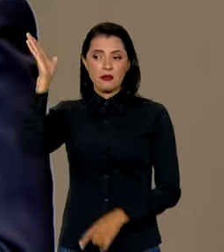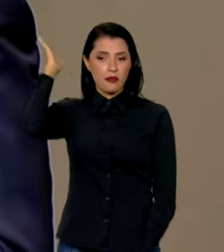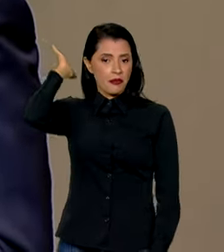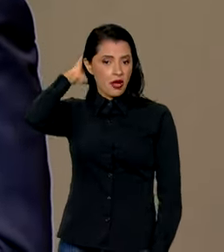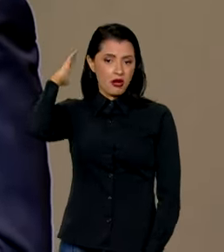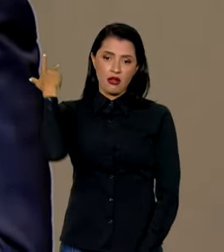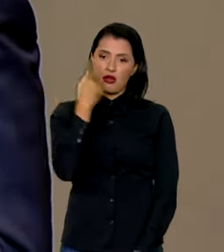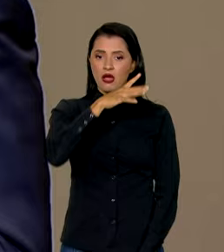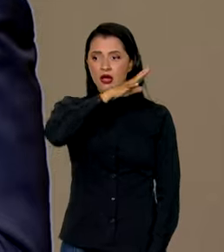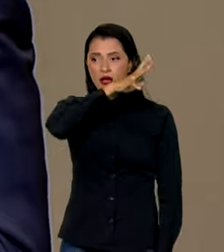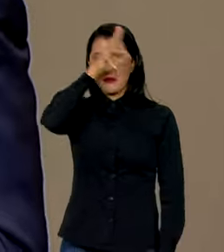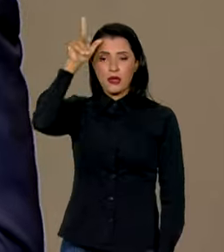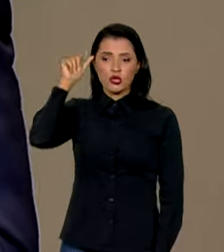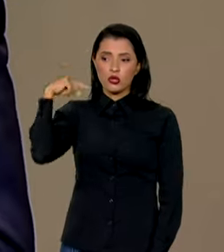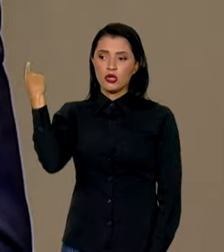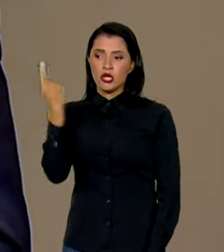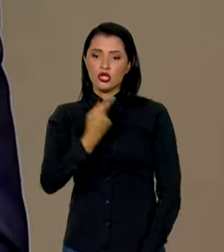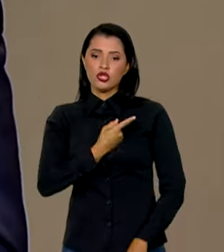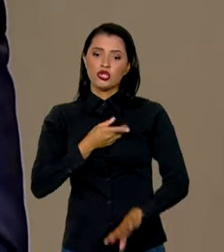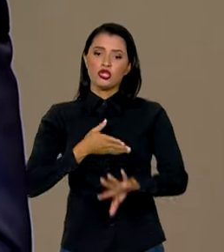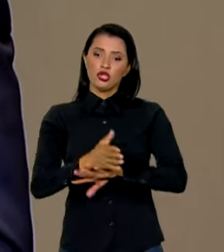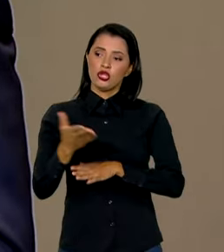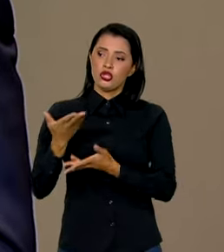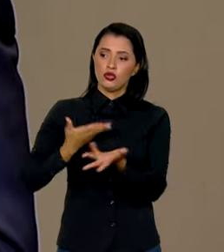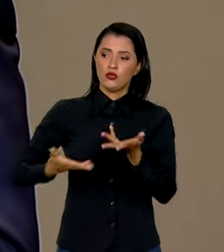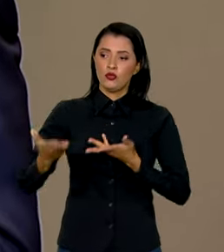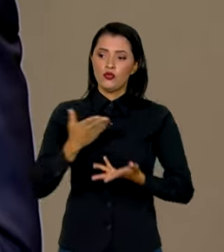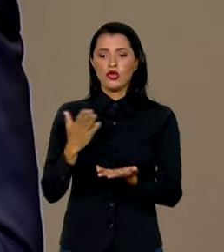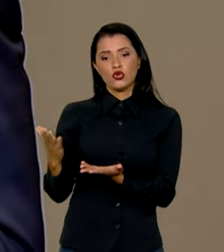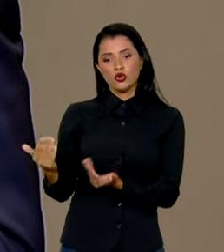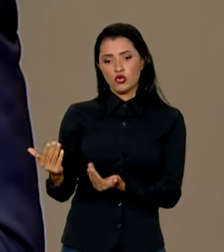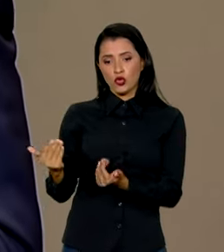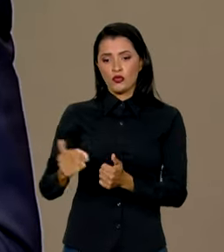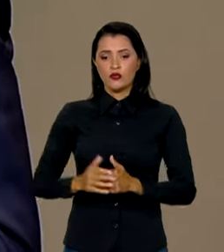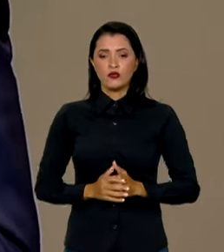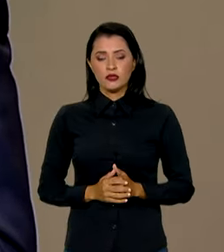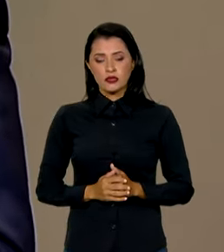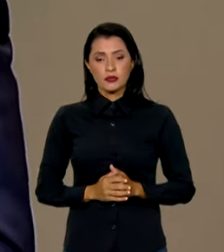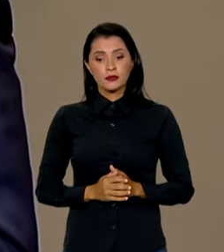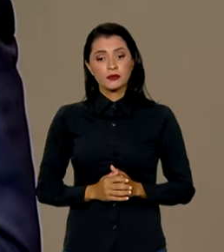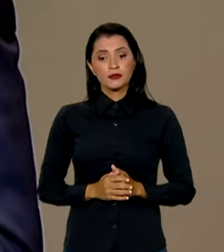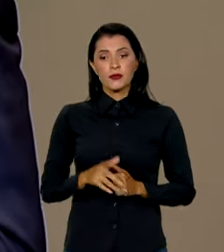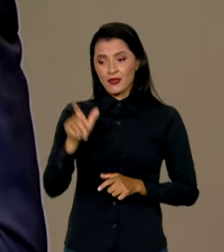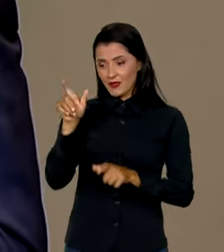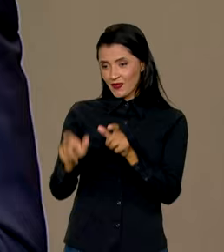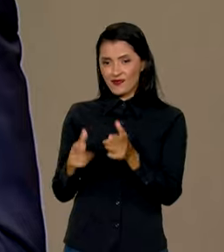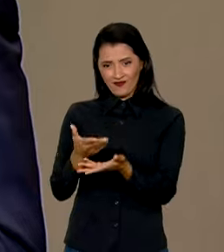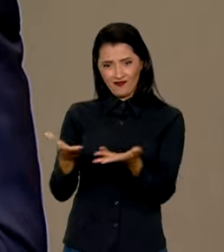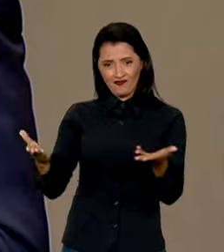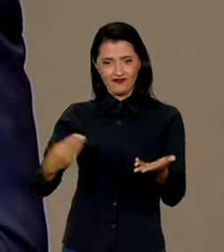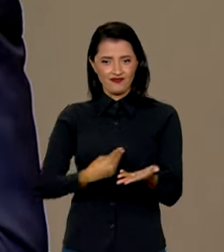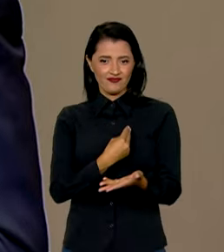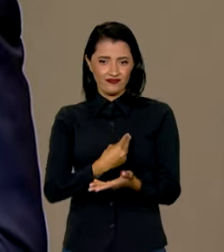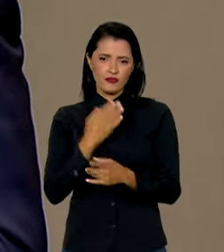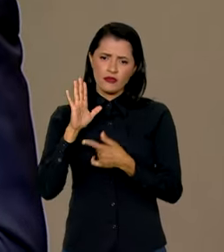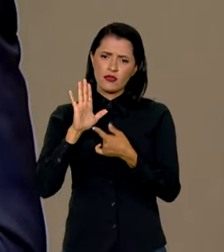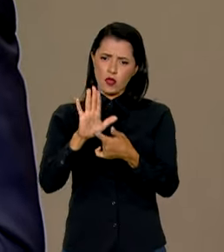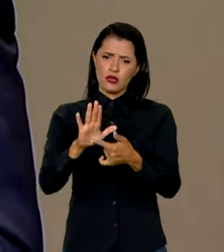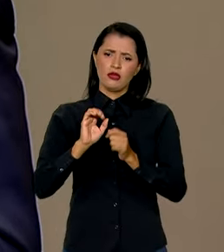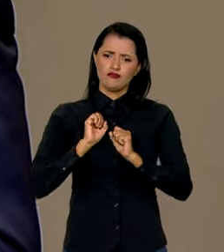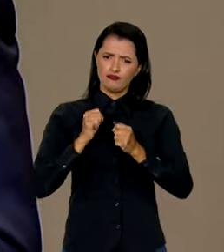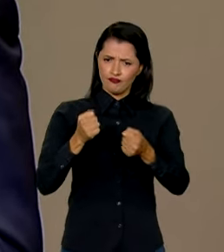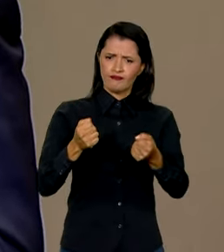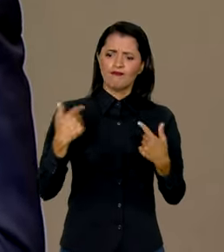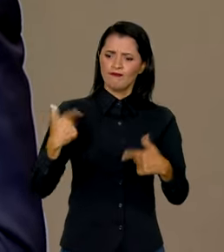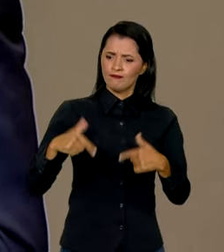Amazônia, da gente envolver a juventude, essa gurizada que está aqui, mostrando essa